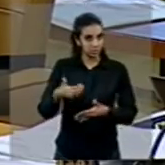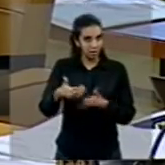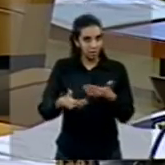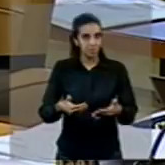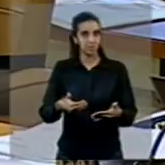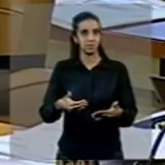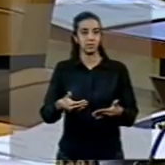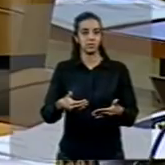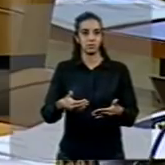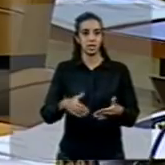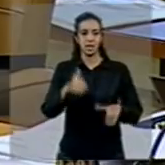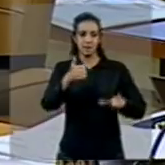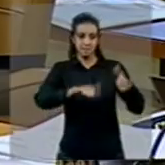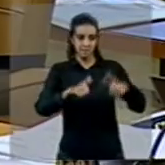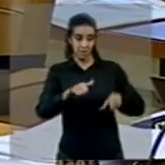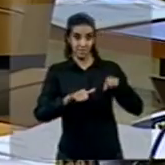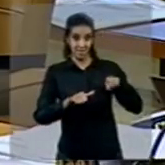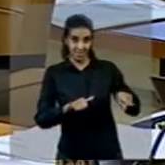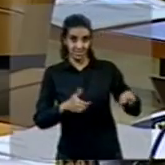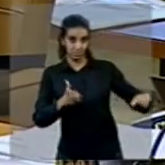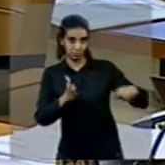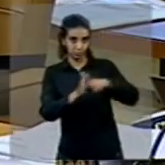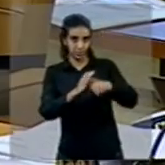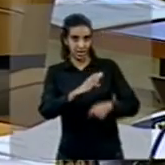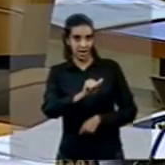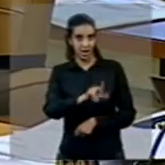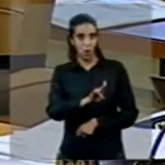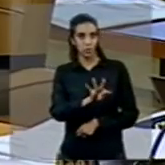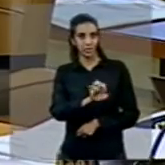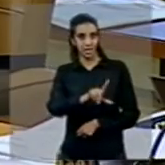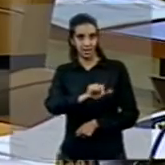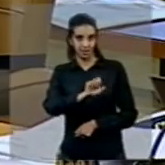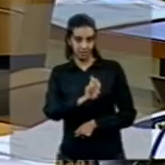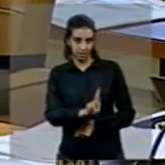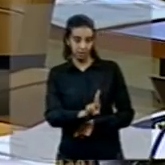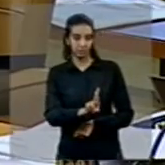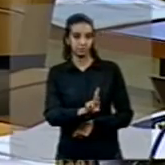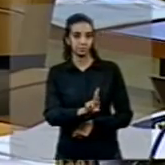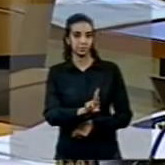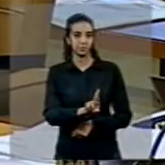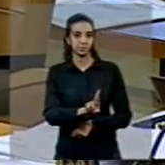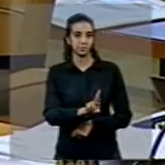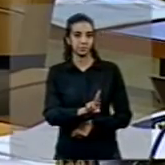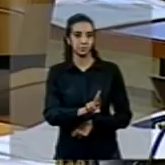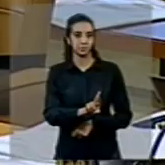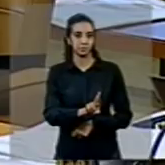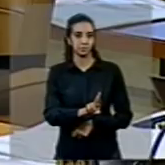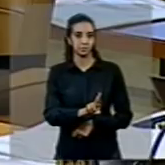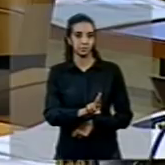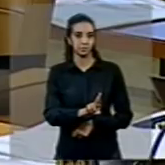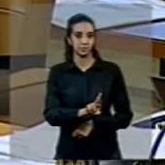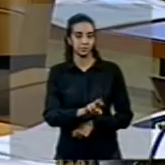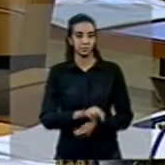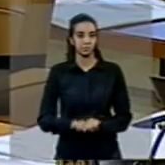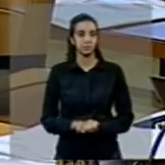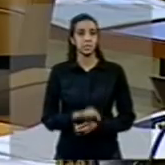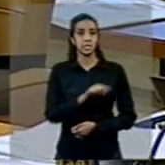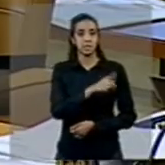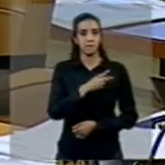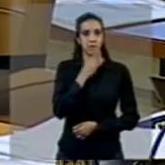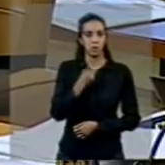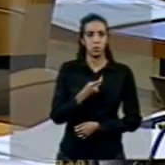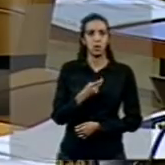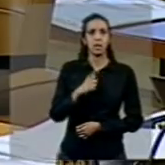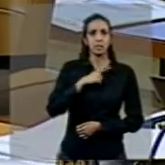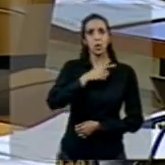o pedido cautelar, afasto o argumento de que haveria outros meios menos gravosos